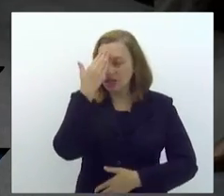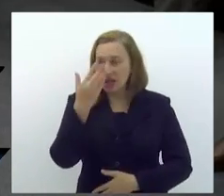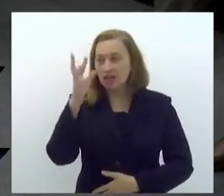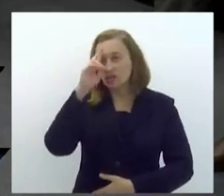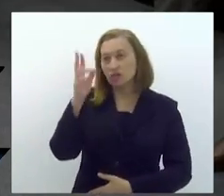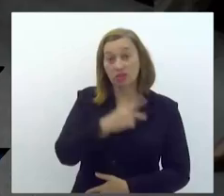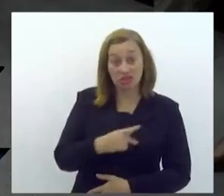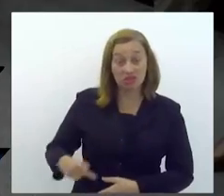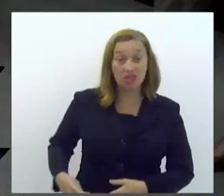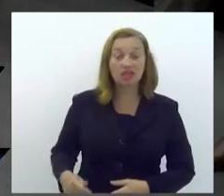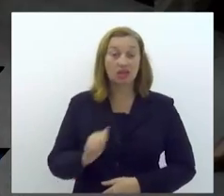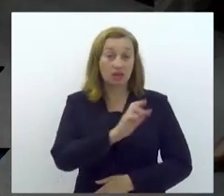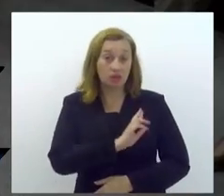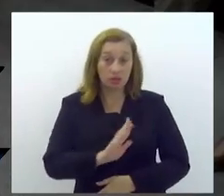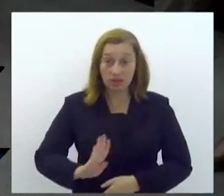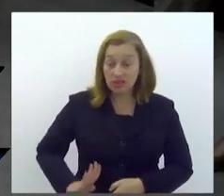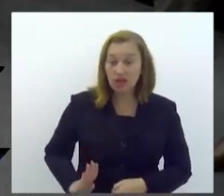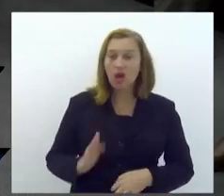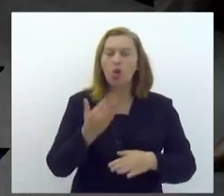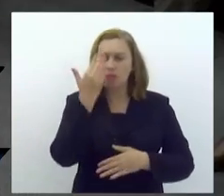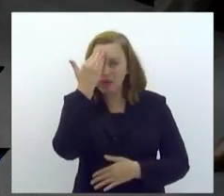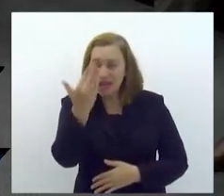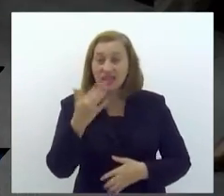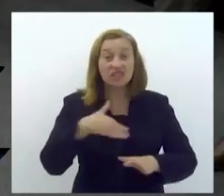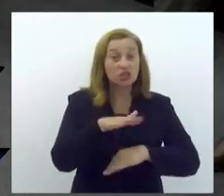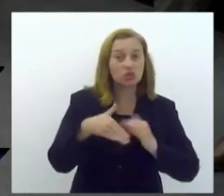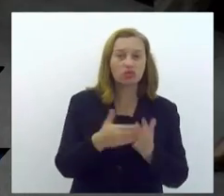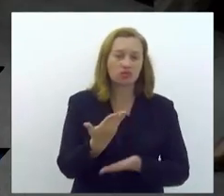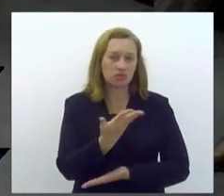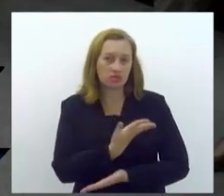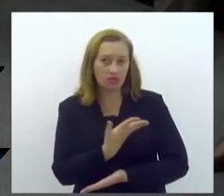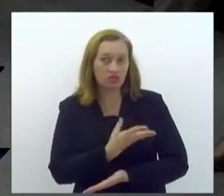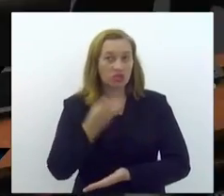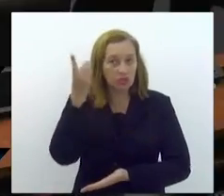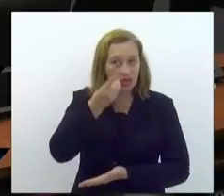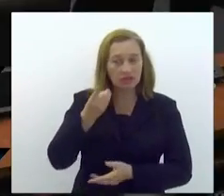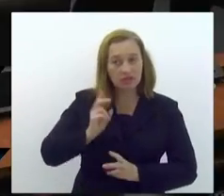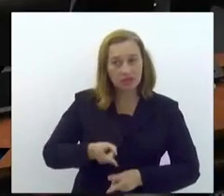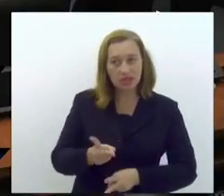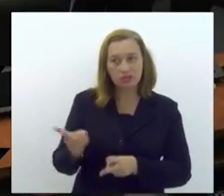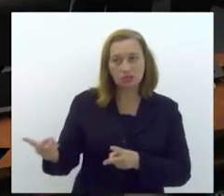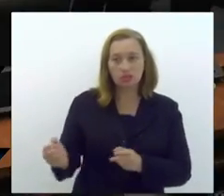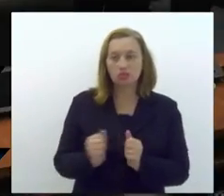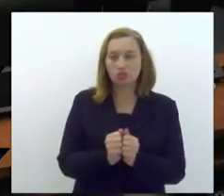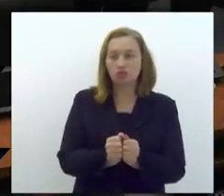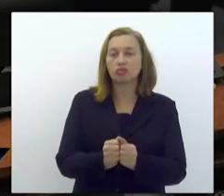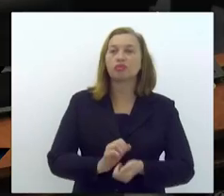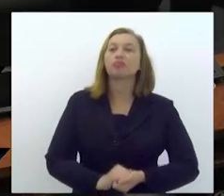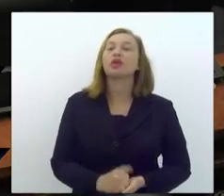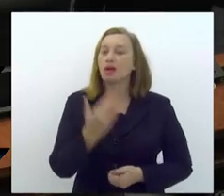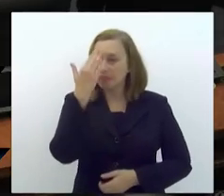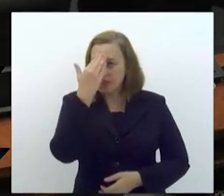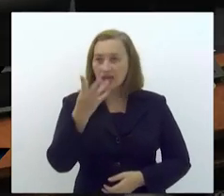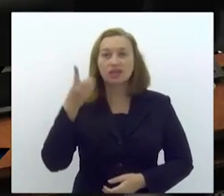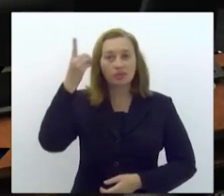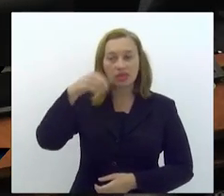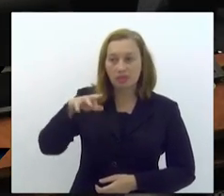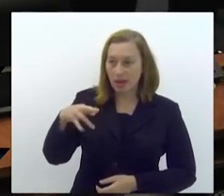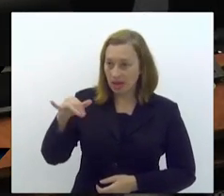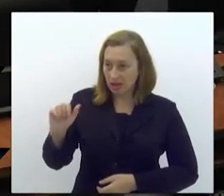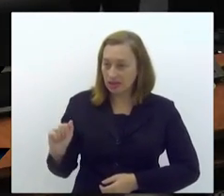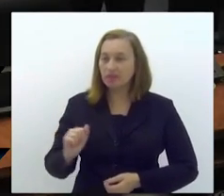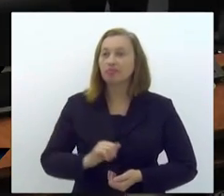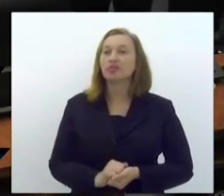Bacelar muito obrigada a todos os nobres colegas seguimos Obrigado deputada Marina vamos então